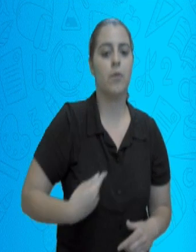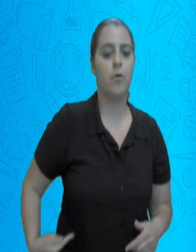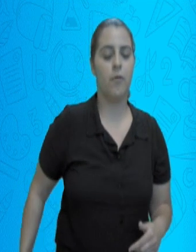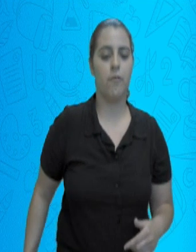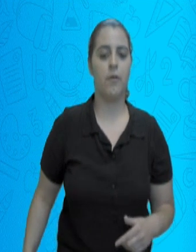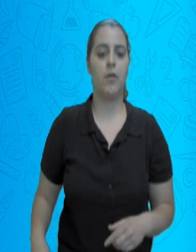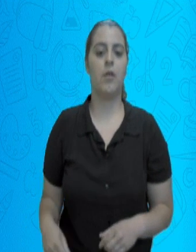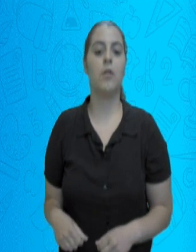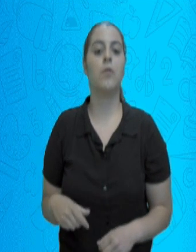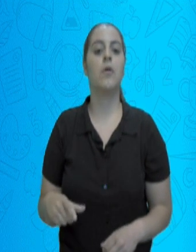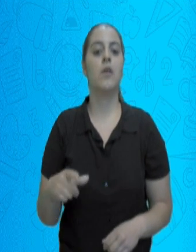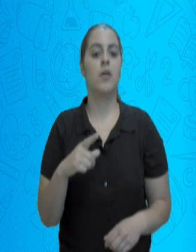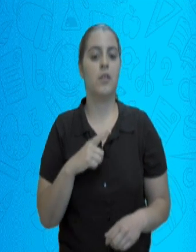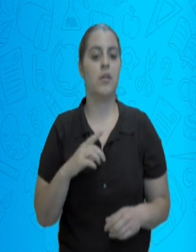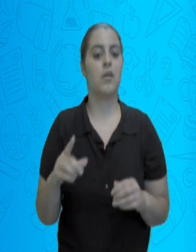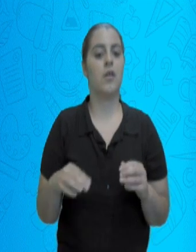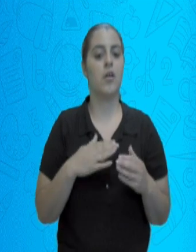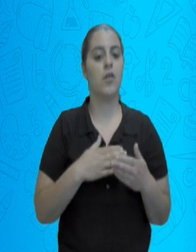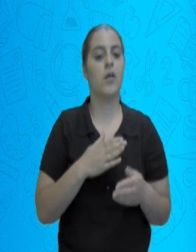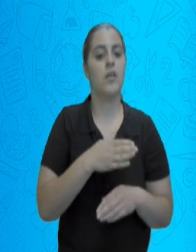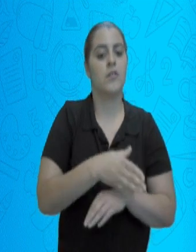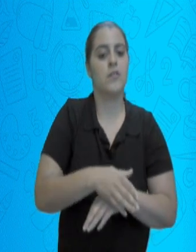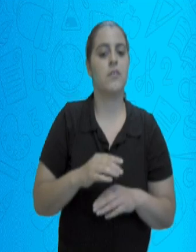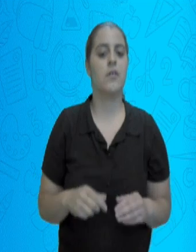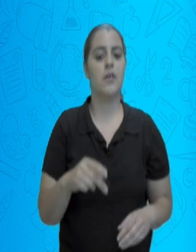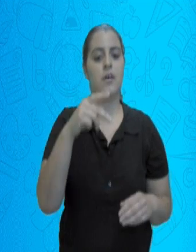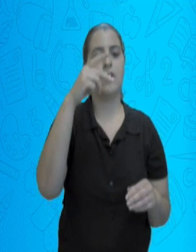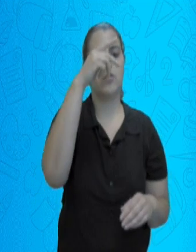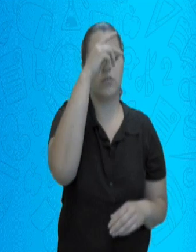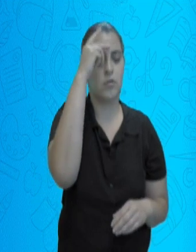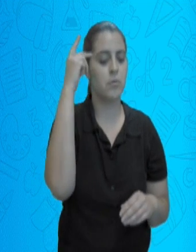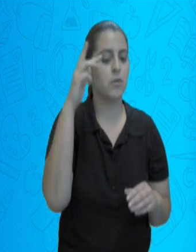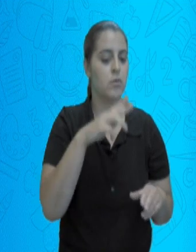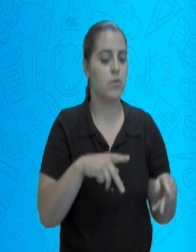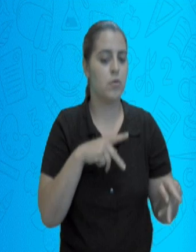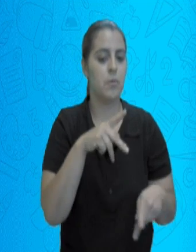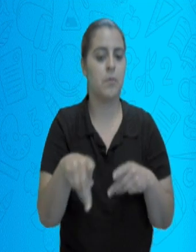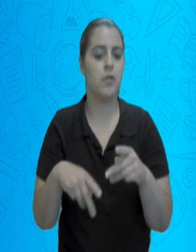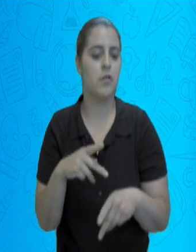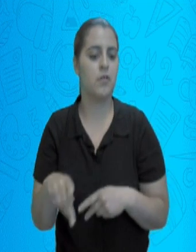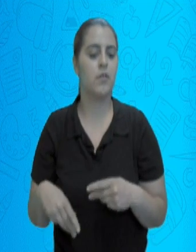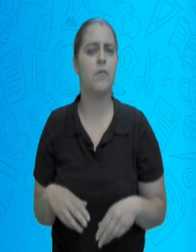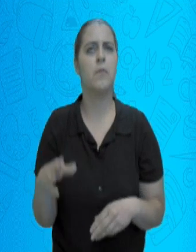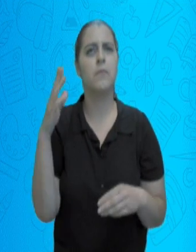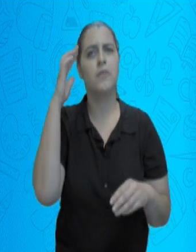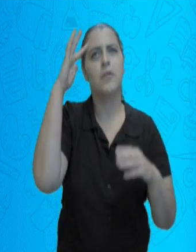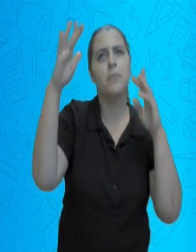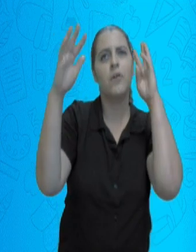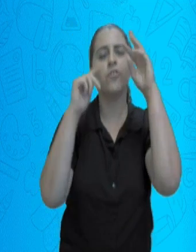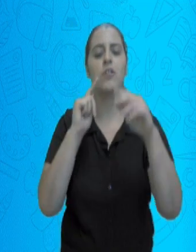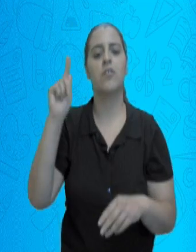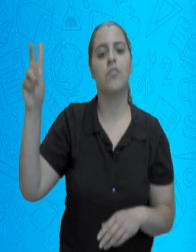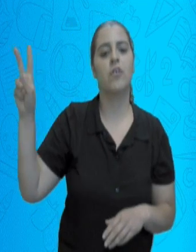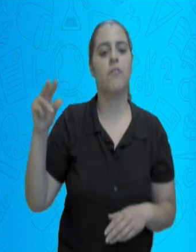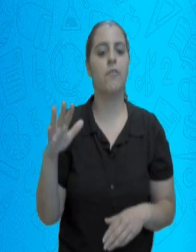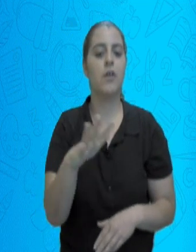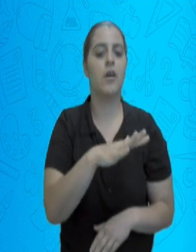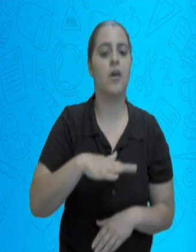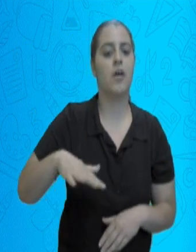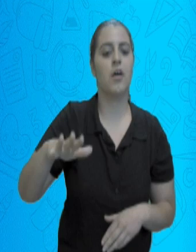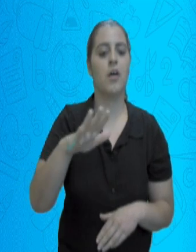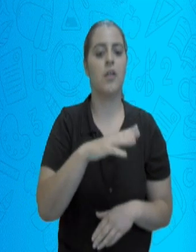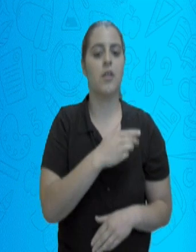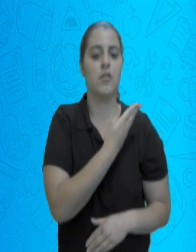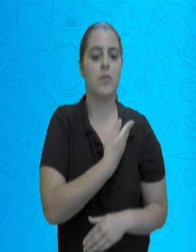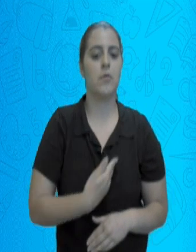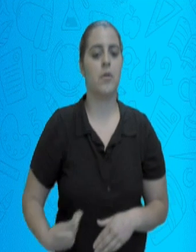pertencem à população. São exemplos de espaços públicos. Vamos imaginar dentro da nossa cidade alguns espaços